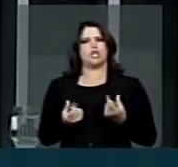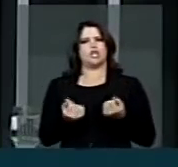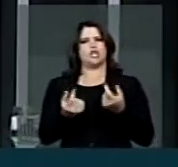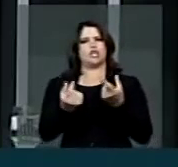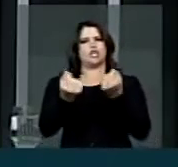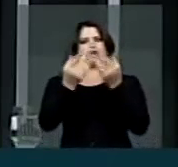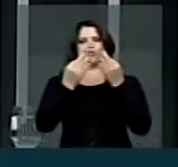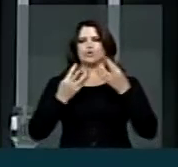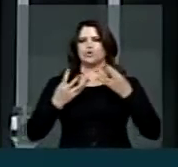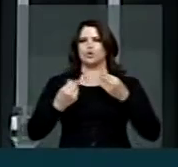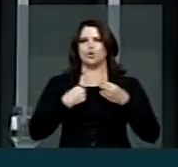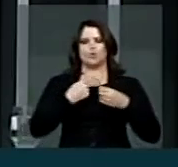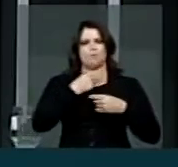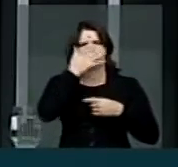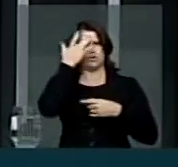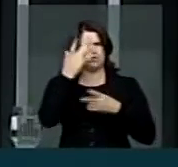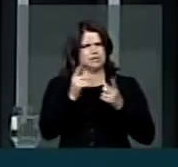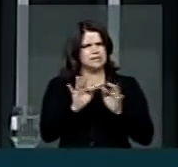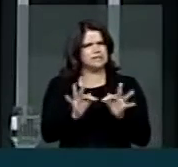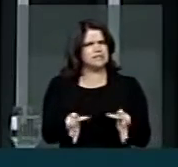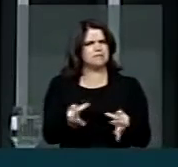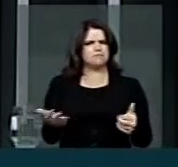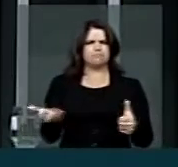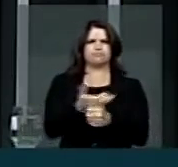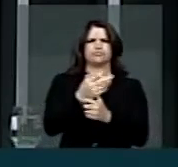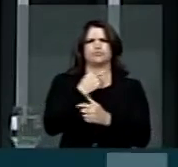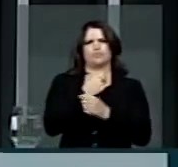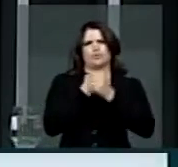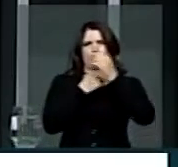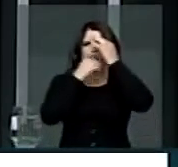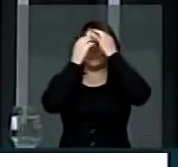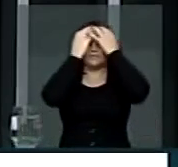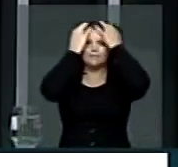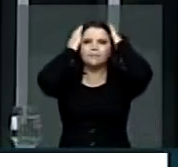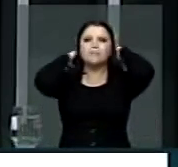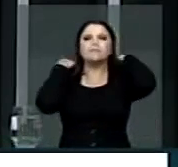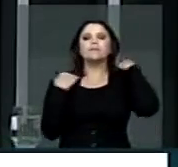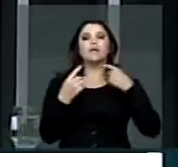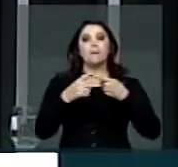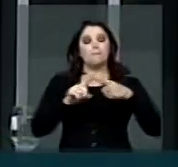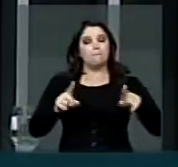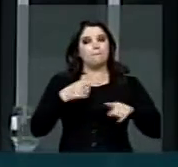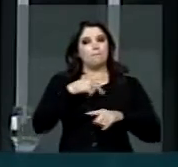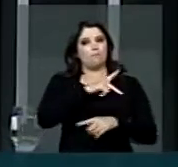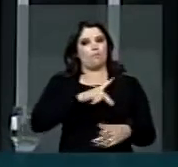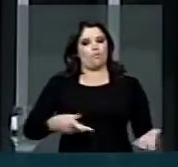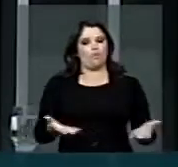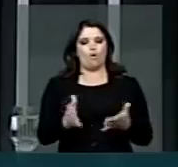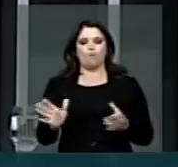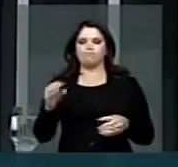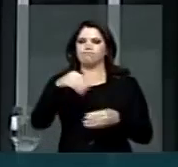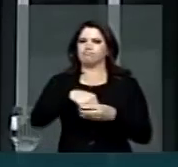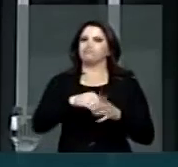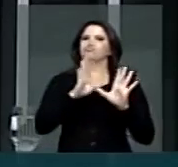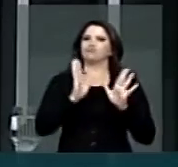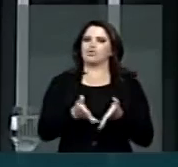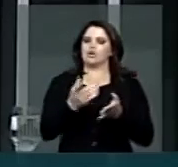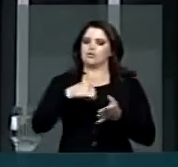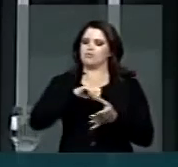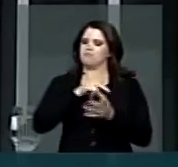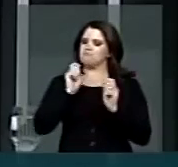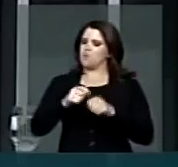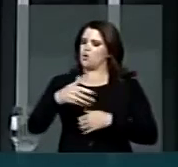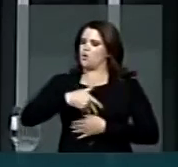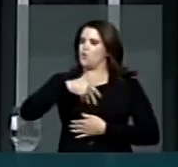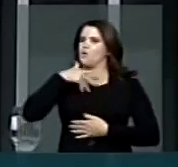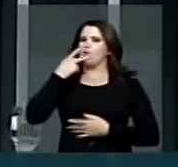grandes latifundiários e donos de grandes fortunas. Mas o povo hoje está no poder. Hoje podemos nos orgulhar